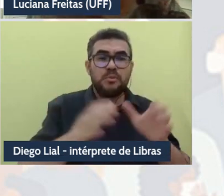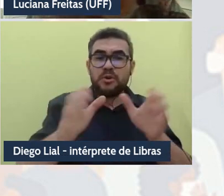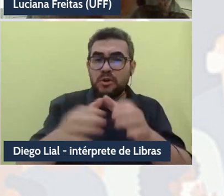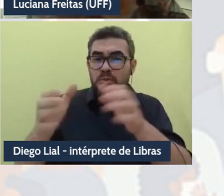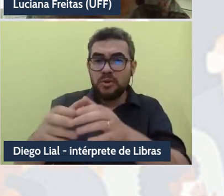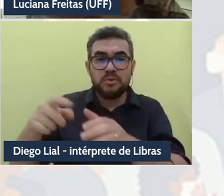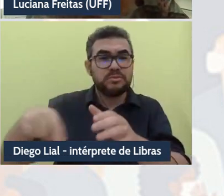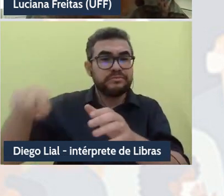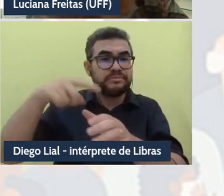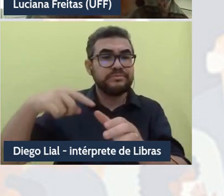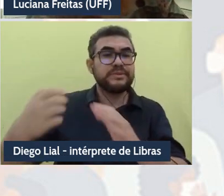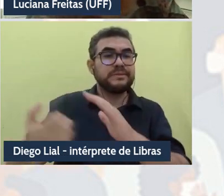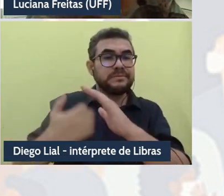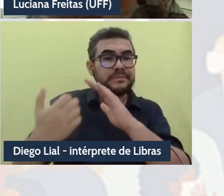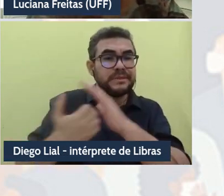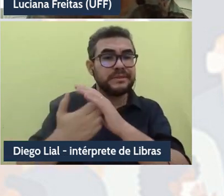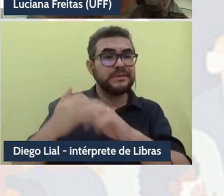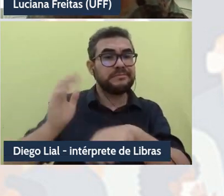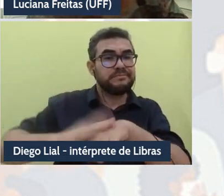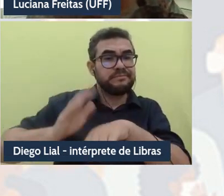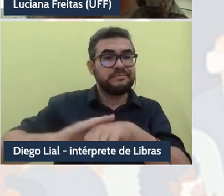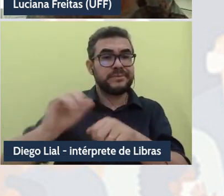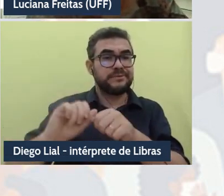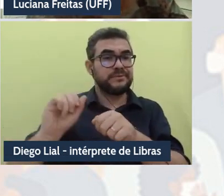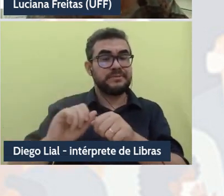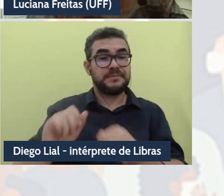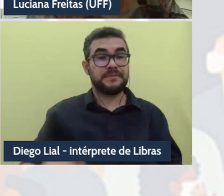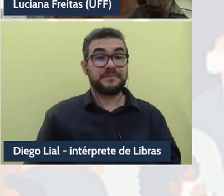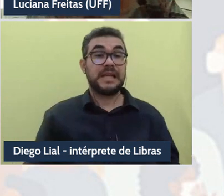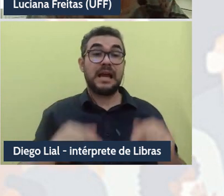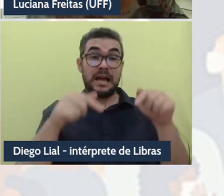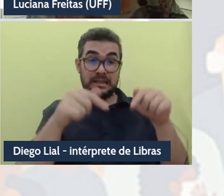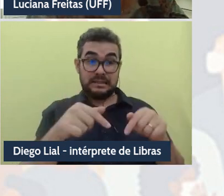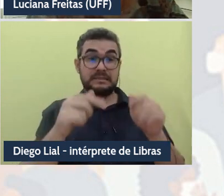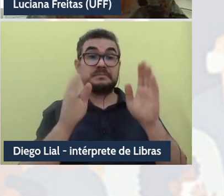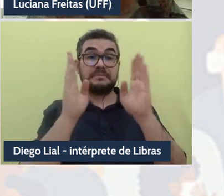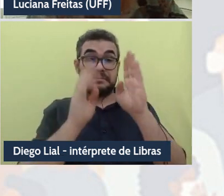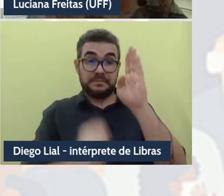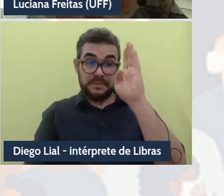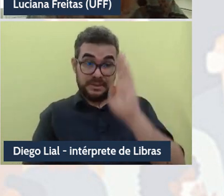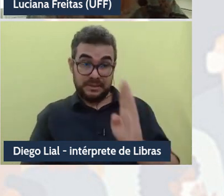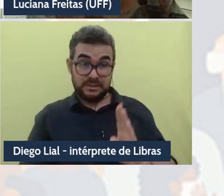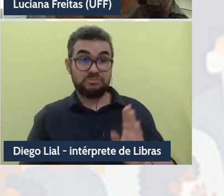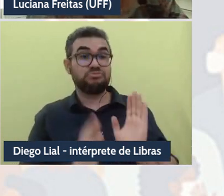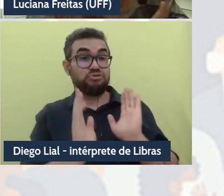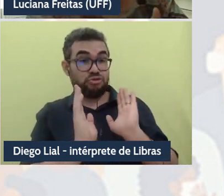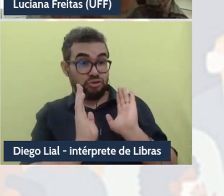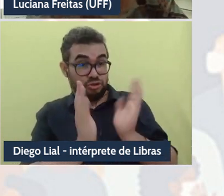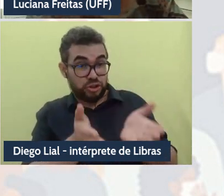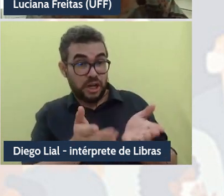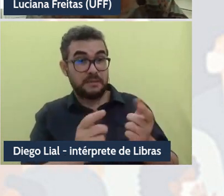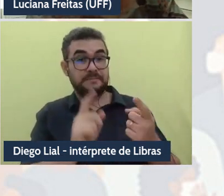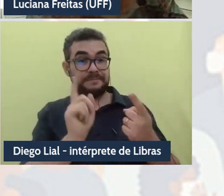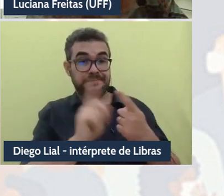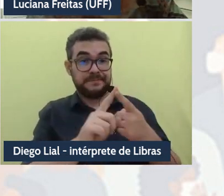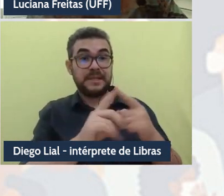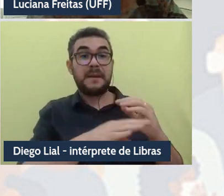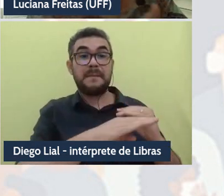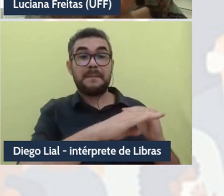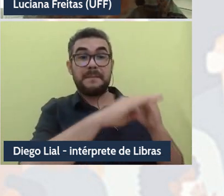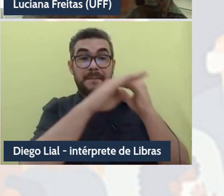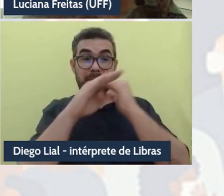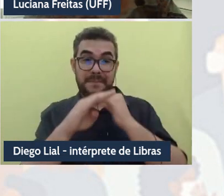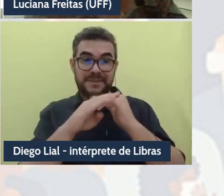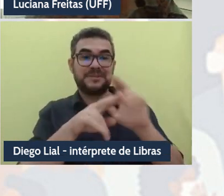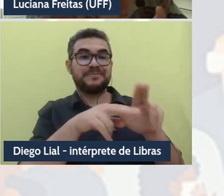Aqui no Brasil, a gente já tem, então, a padronização com a BNCC, com a BNC Formação, que